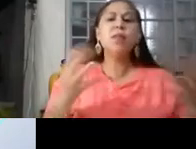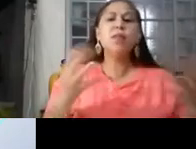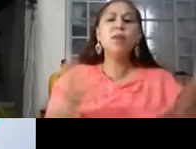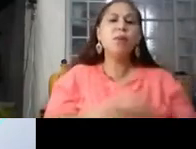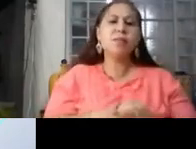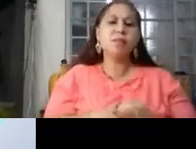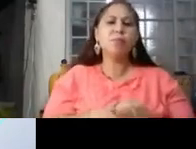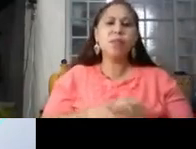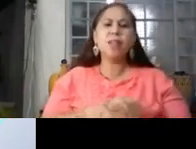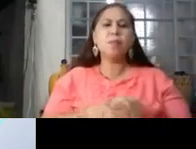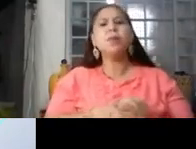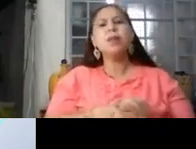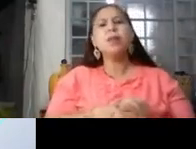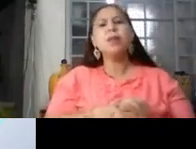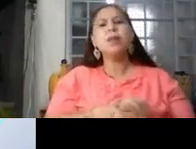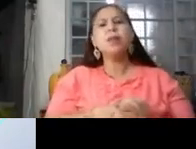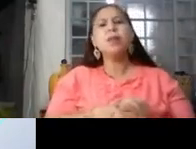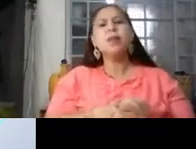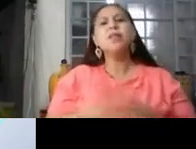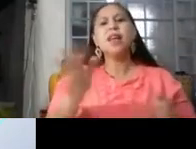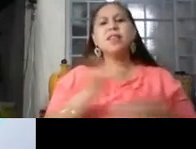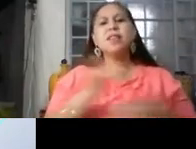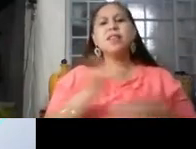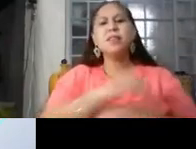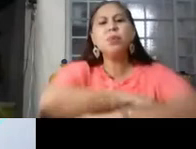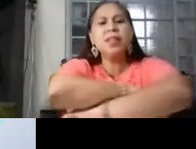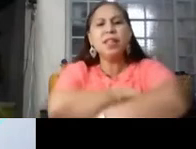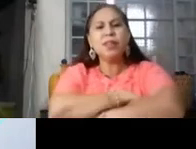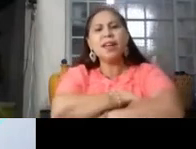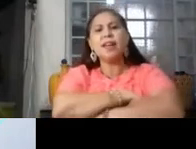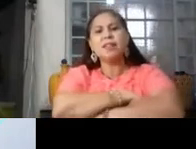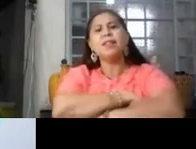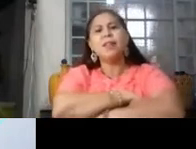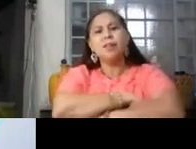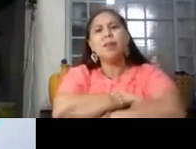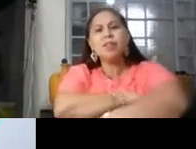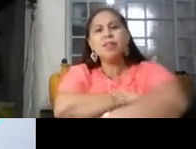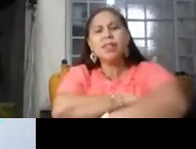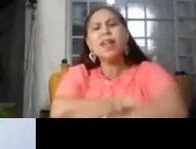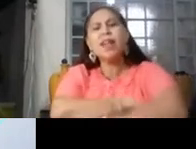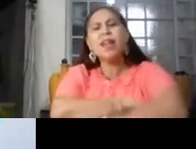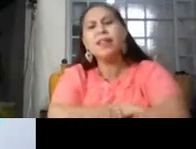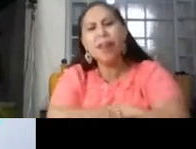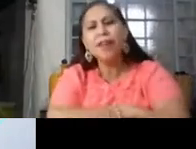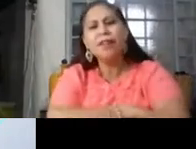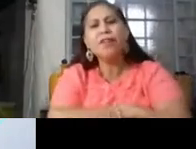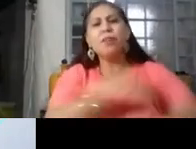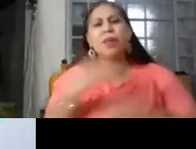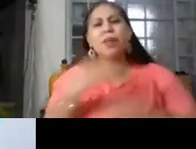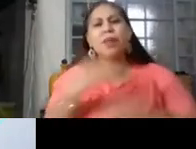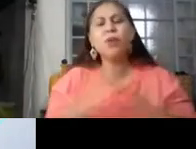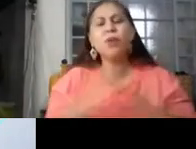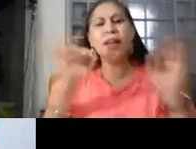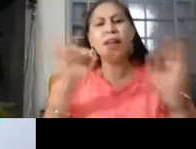outra coisa. Por exemplo, se eu disser assim, bonito, né, Grazi? Mas você é linda, né? Vem pro debate